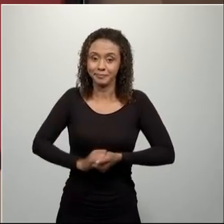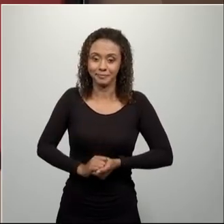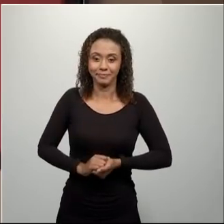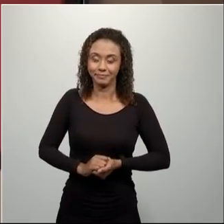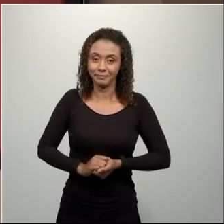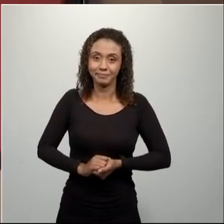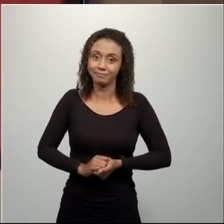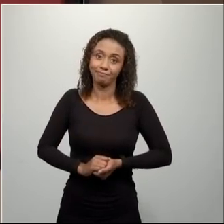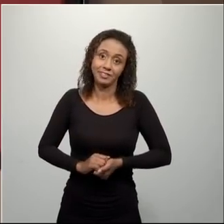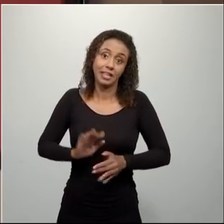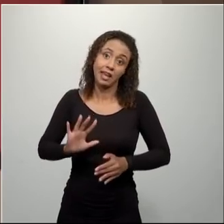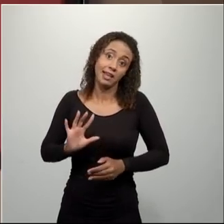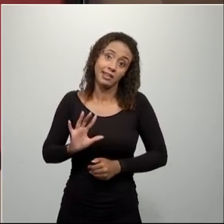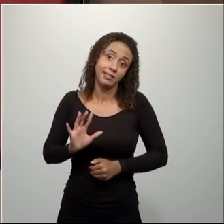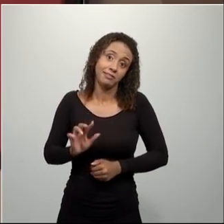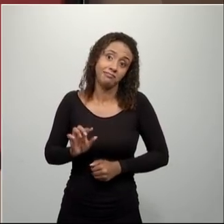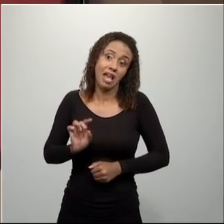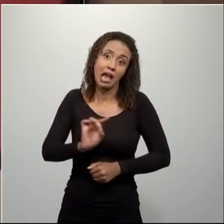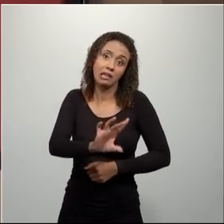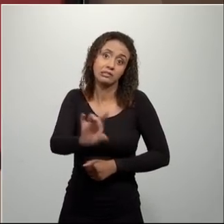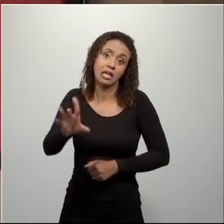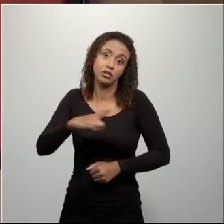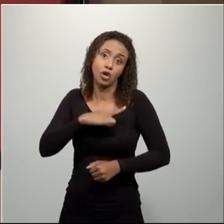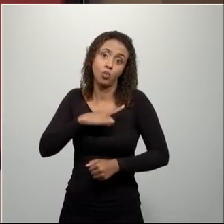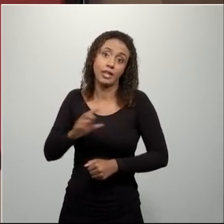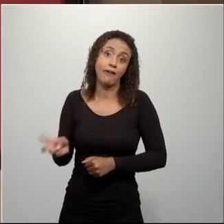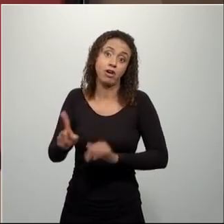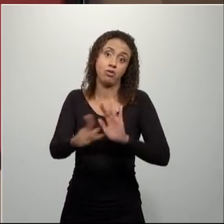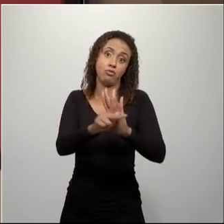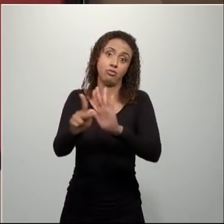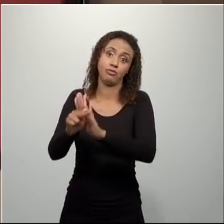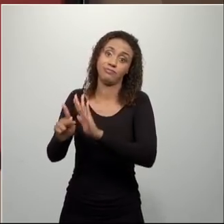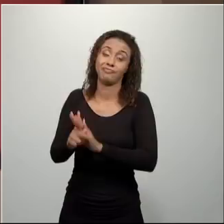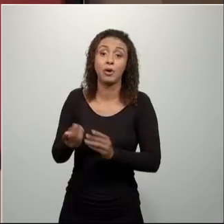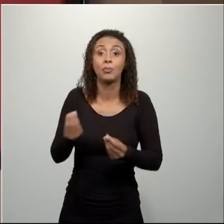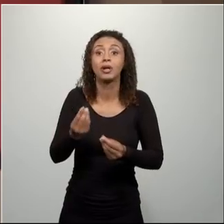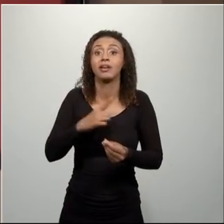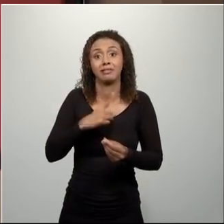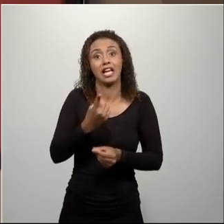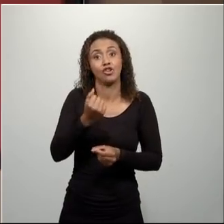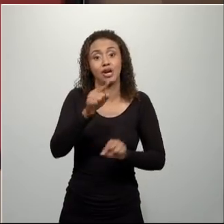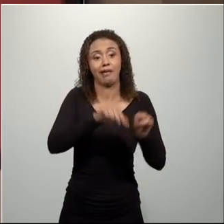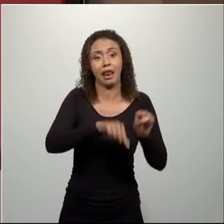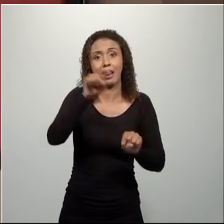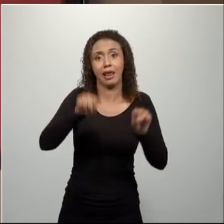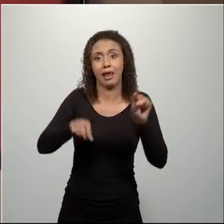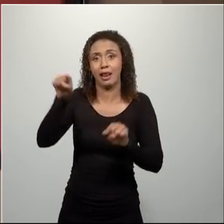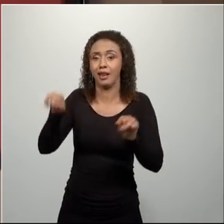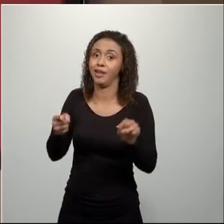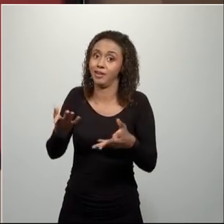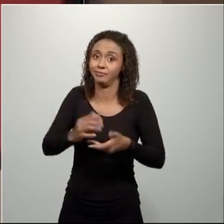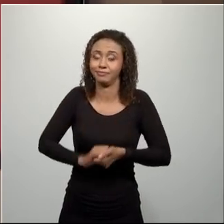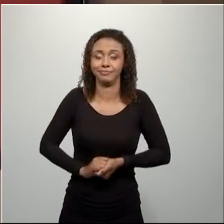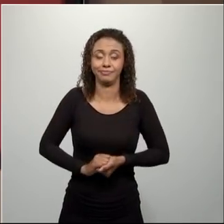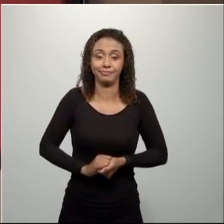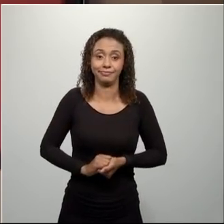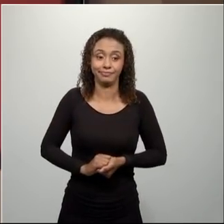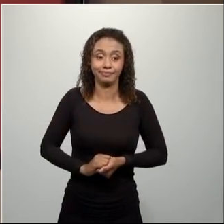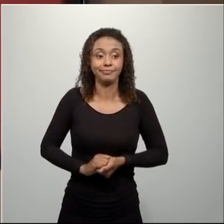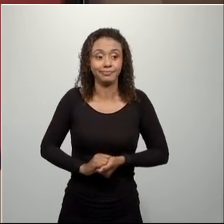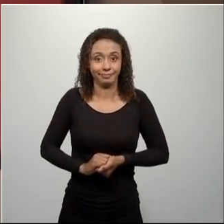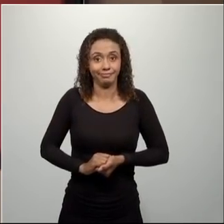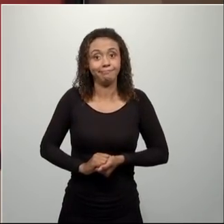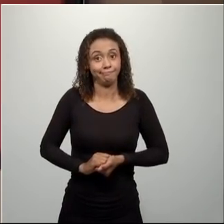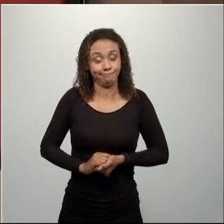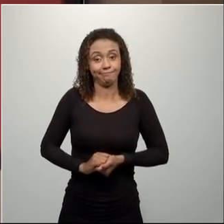acaba gerando o dela até por isso que ela tem uma variabilidade é razoável de preço é bom